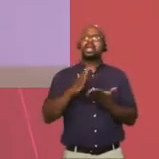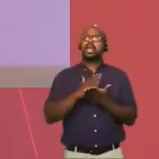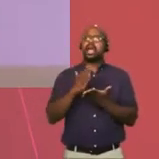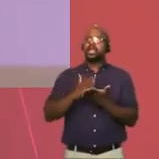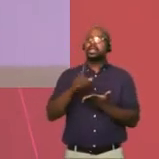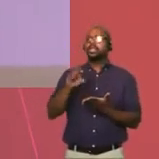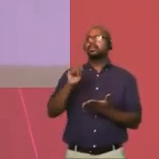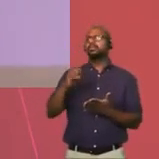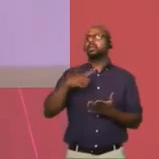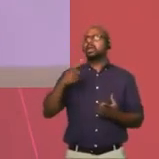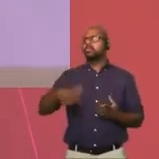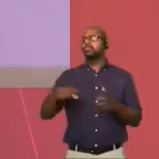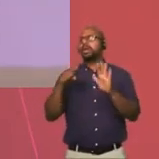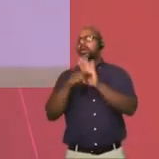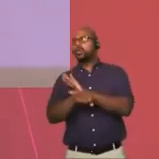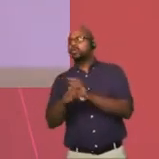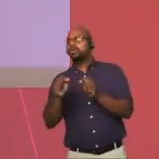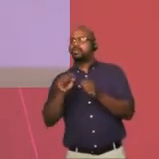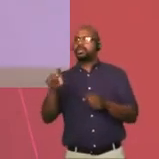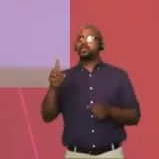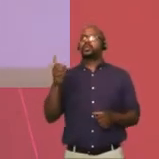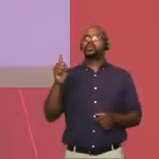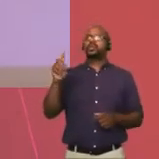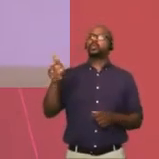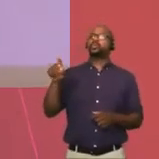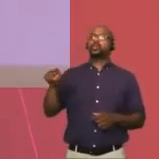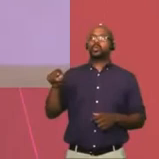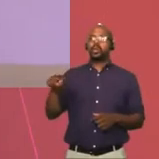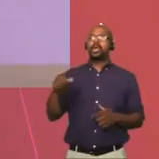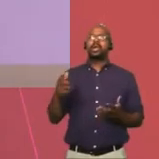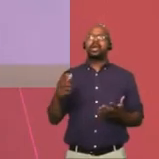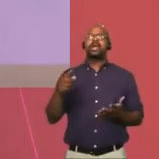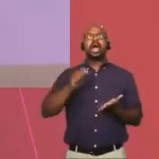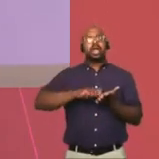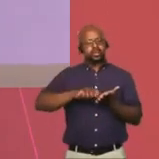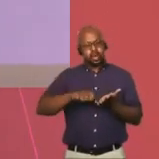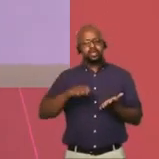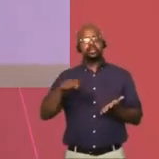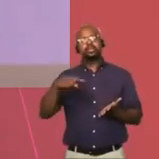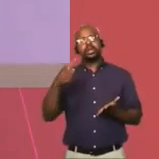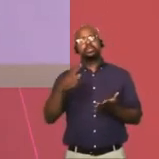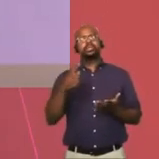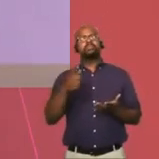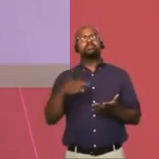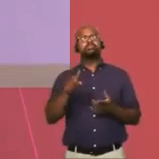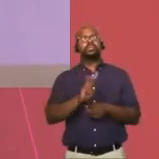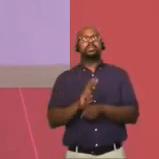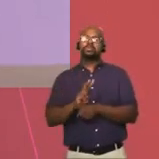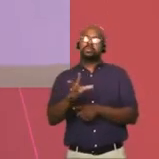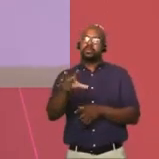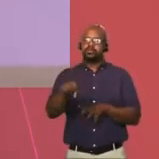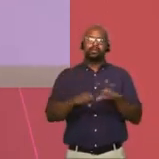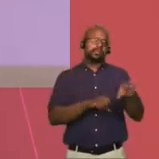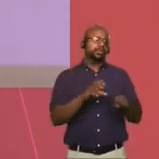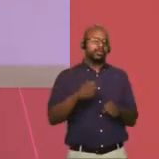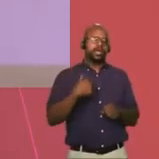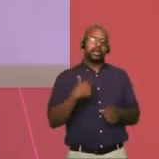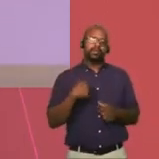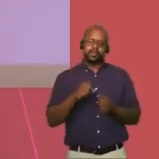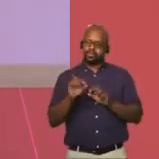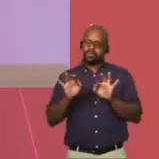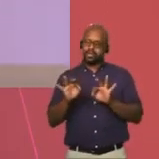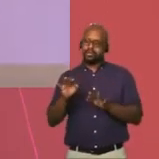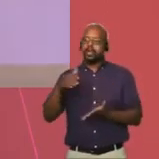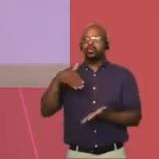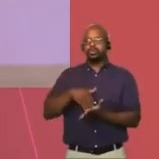caderninhos Então se alguém tiver uma pergunta para fazer para o doutor detalhe Dantas a nota e as nossas recepcionistas de bom pegar enquanto eu